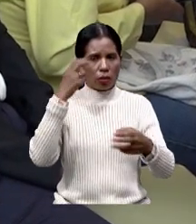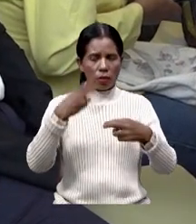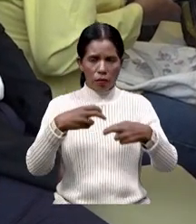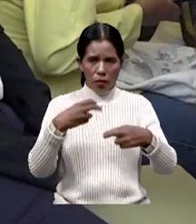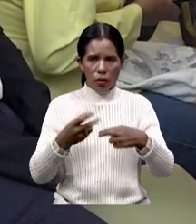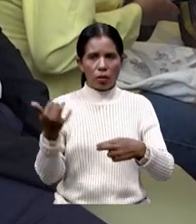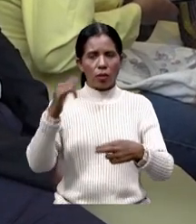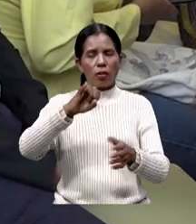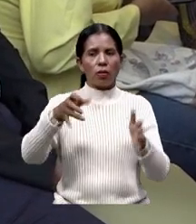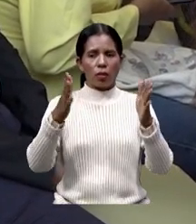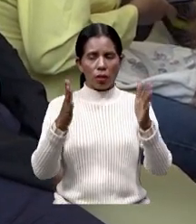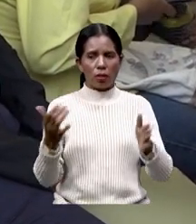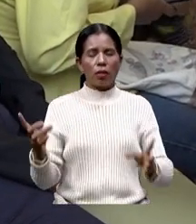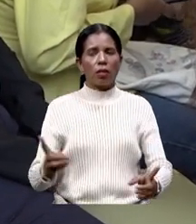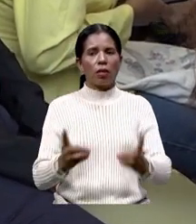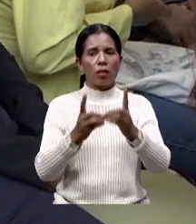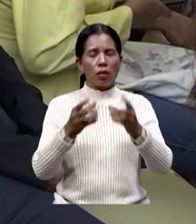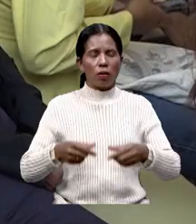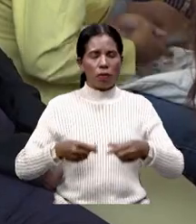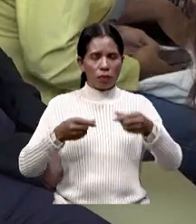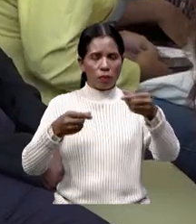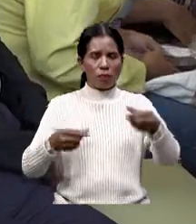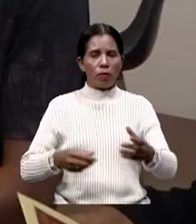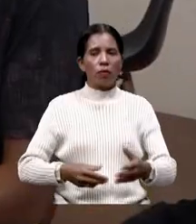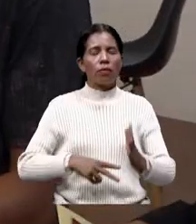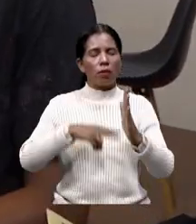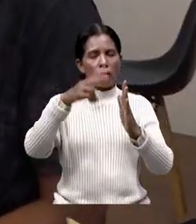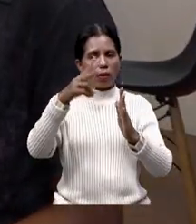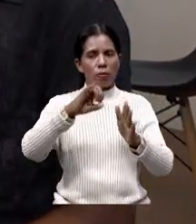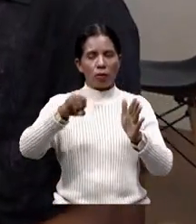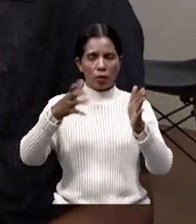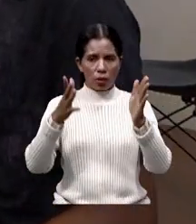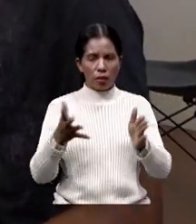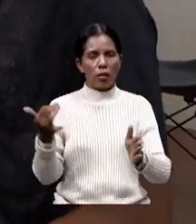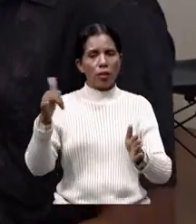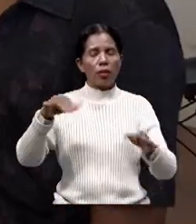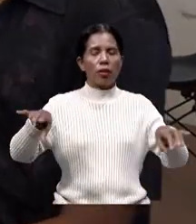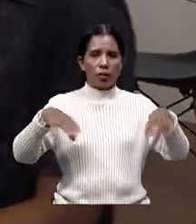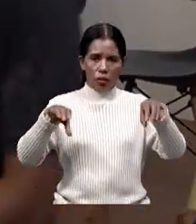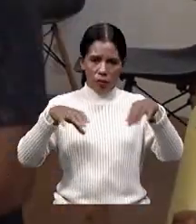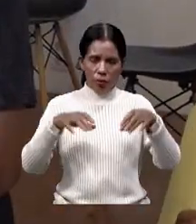nebe jornalista Asoro, no mosfo ondra ba jornalista sira nia serviço.